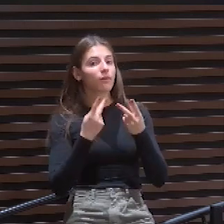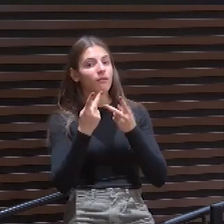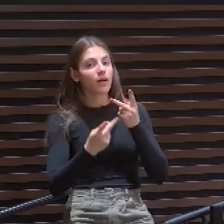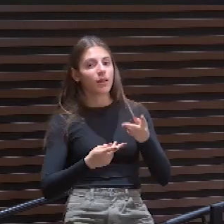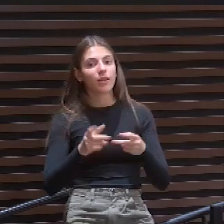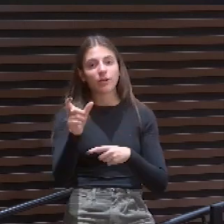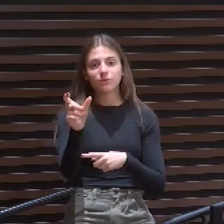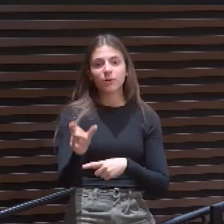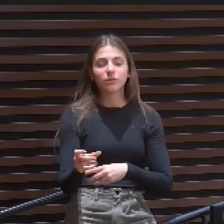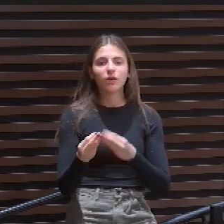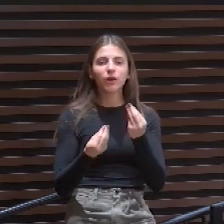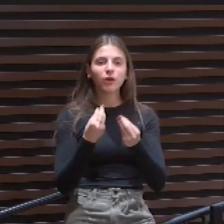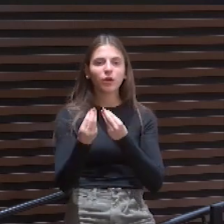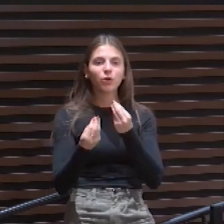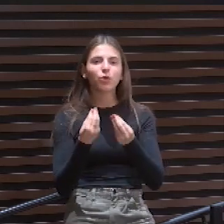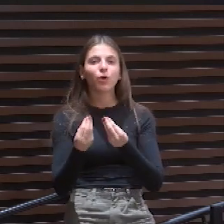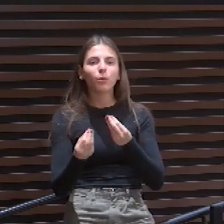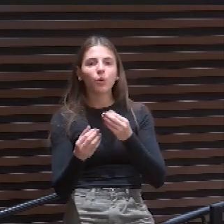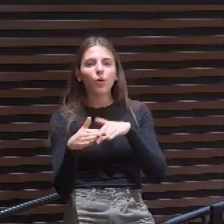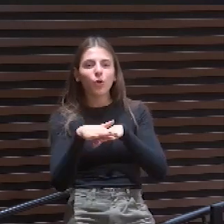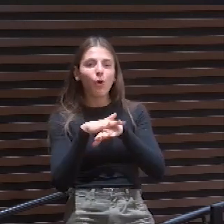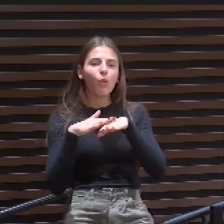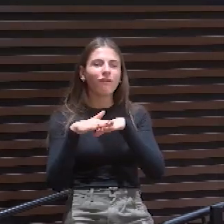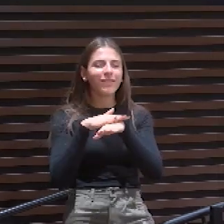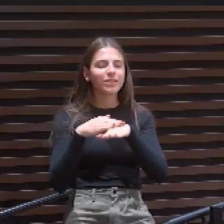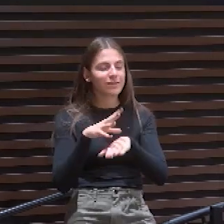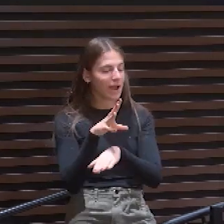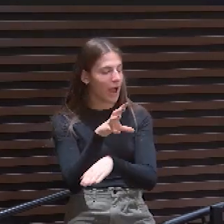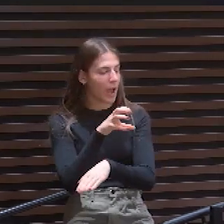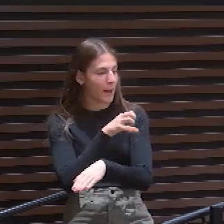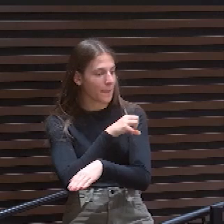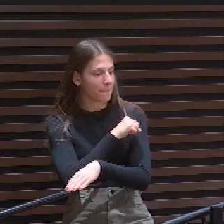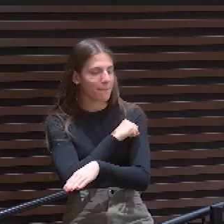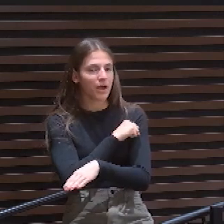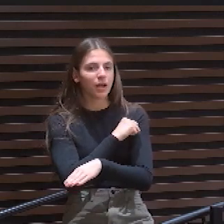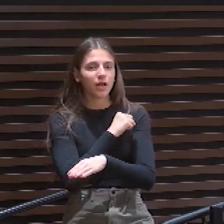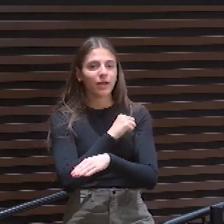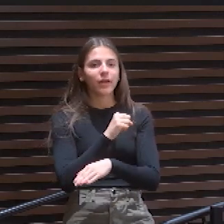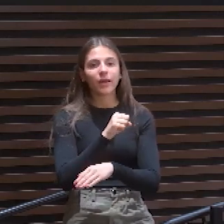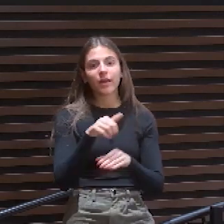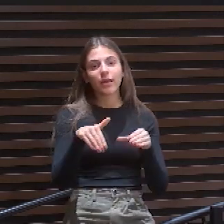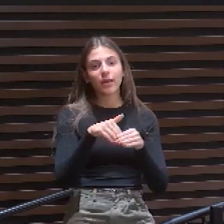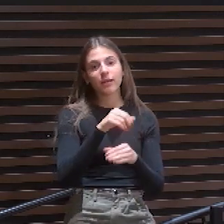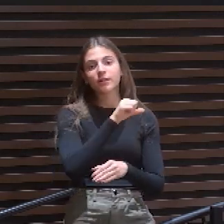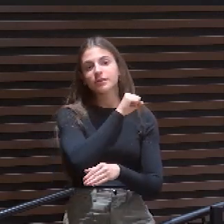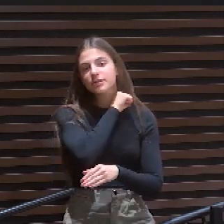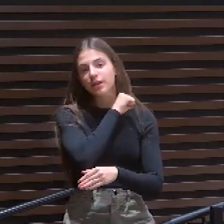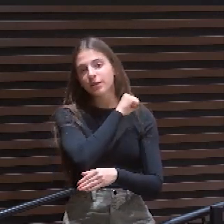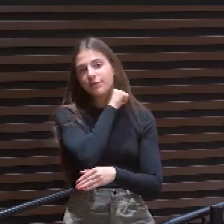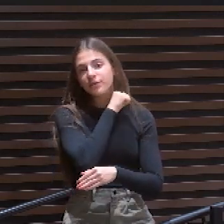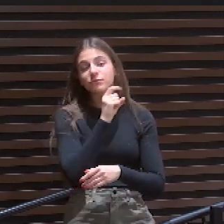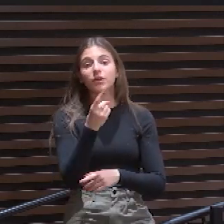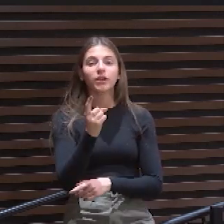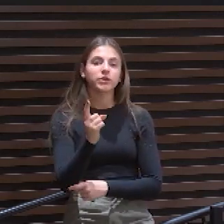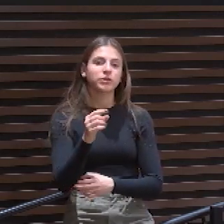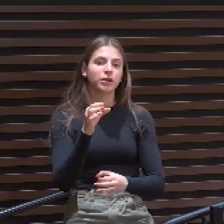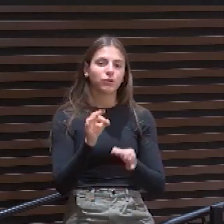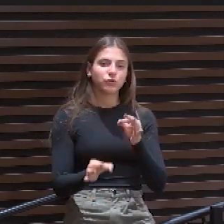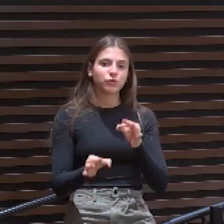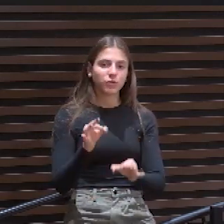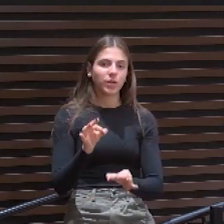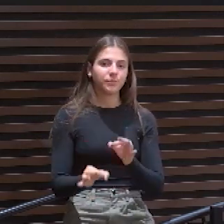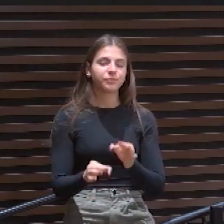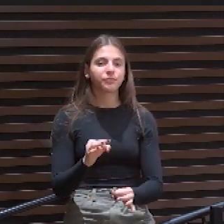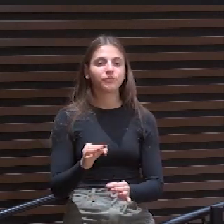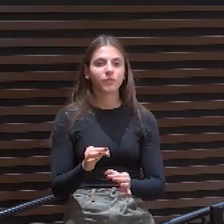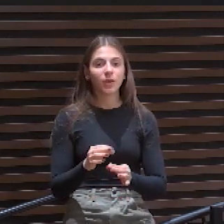expressar com o próximo, de como amar o próximo sacrificialmente e de não julgar, posto